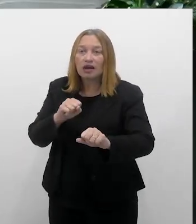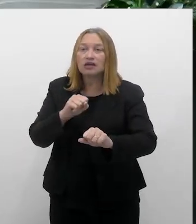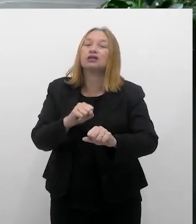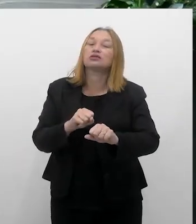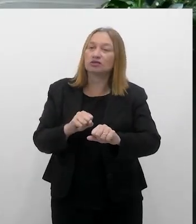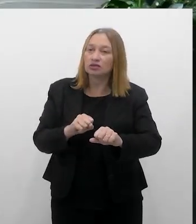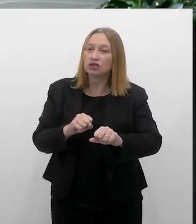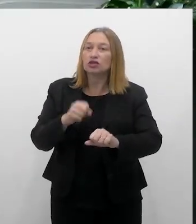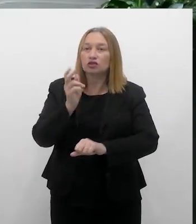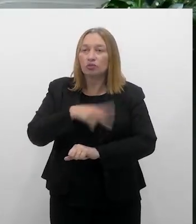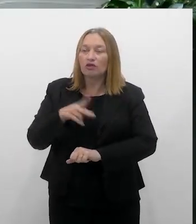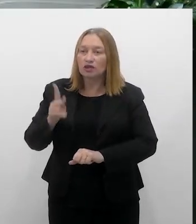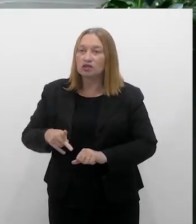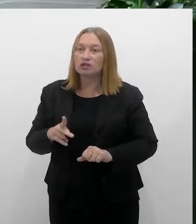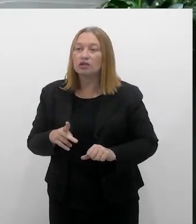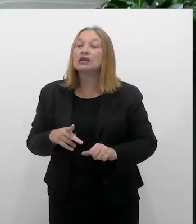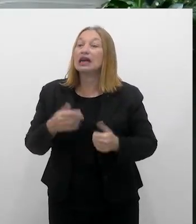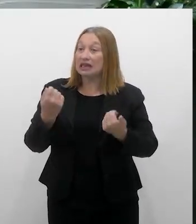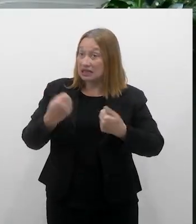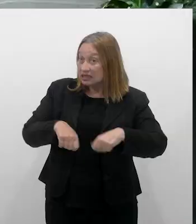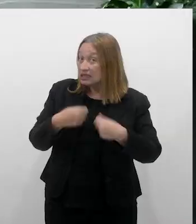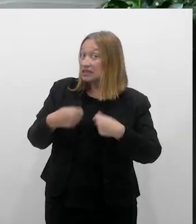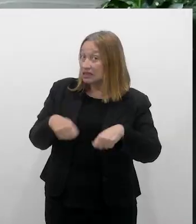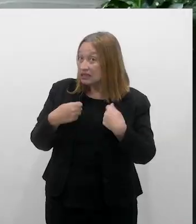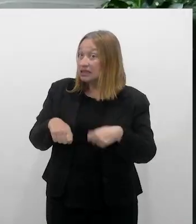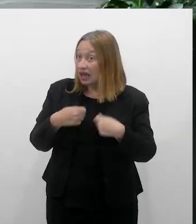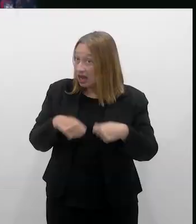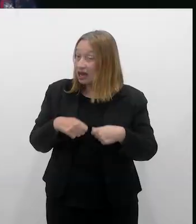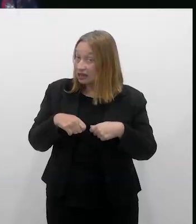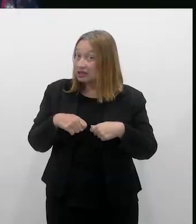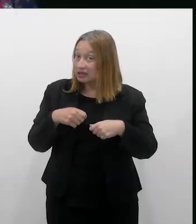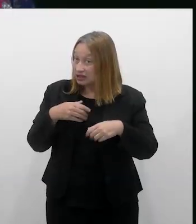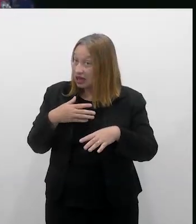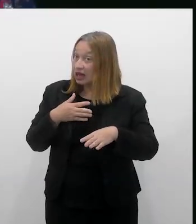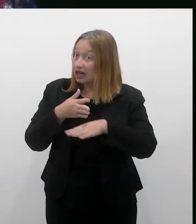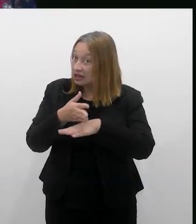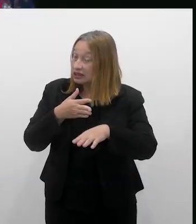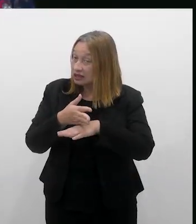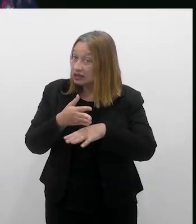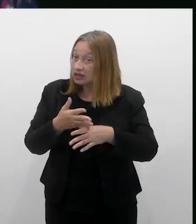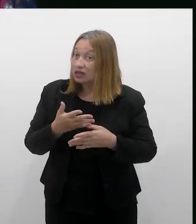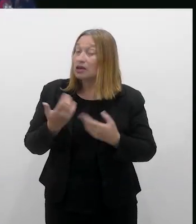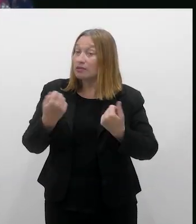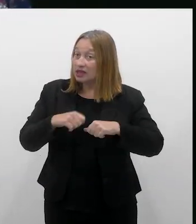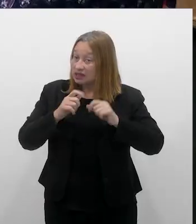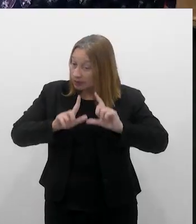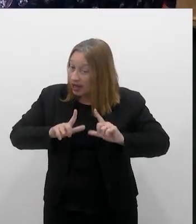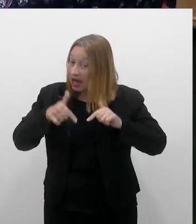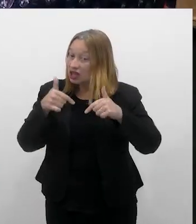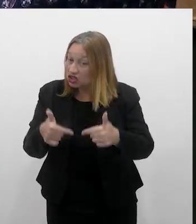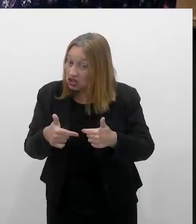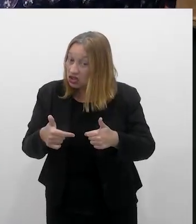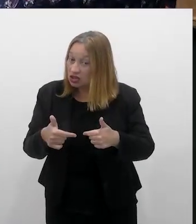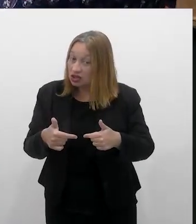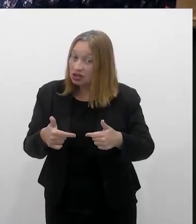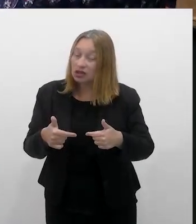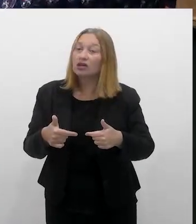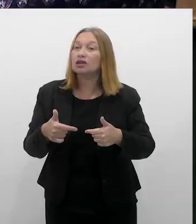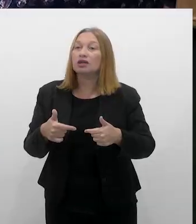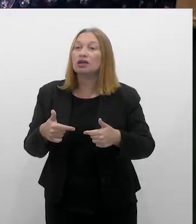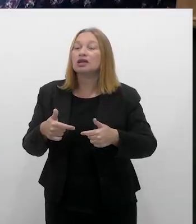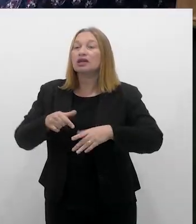se formarem, com diploma de professor. Isso. Então, e a demanda ela está chegando. Tem que saber enfrentar isso e